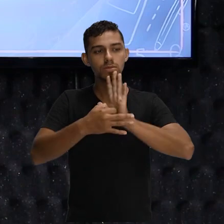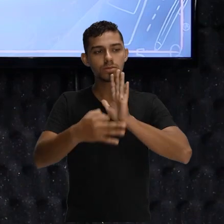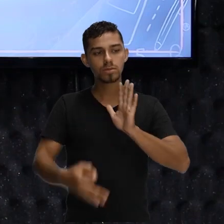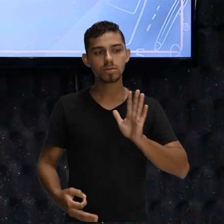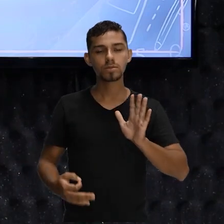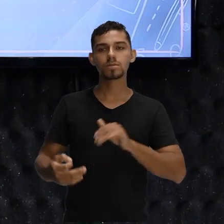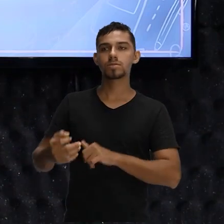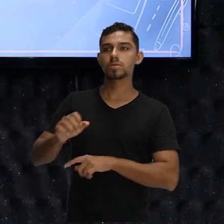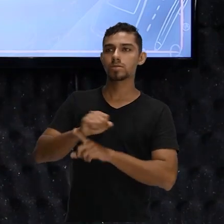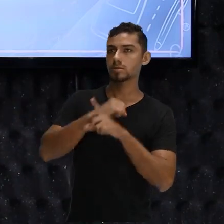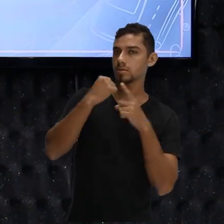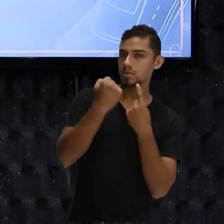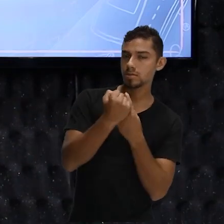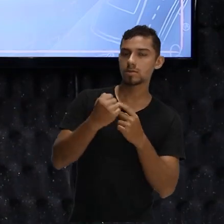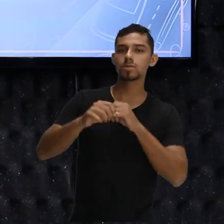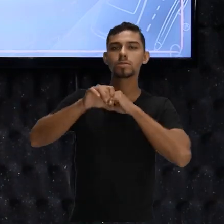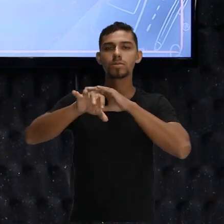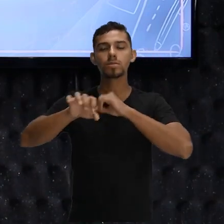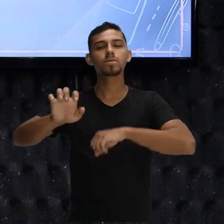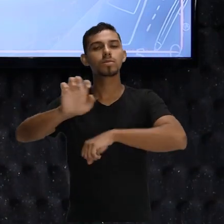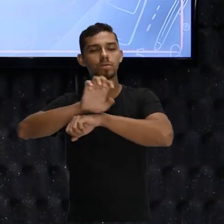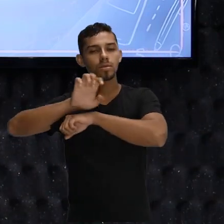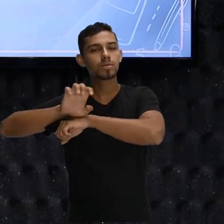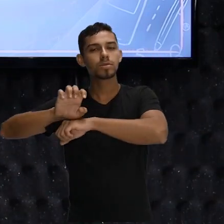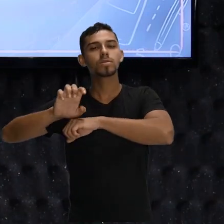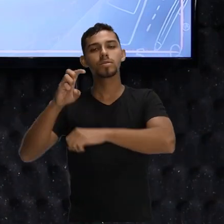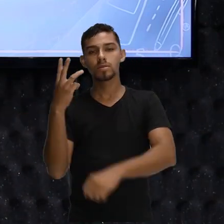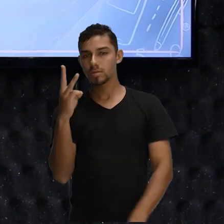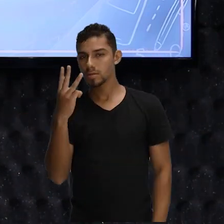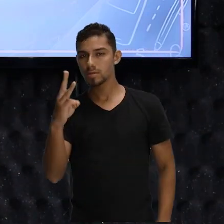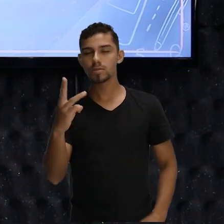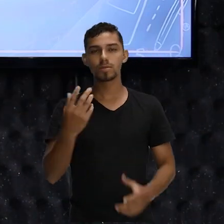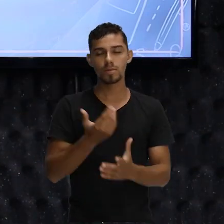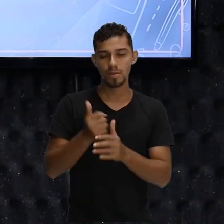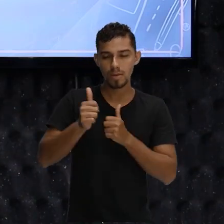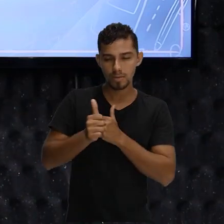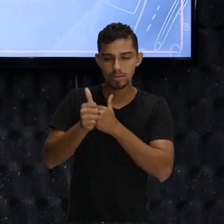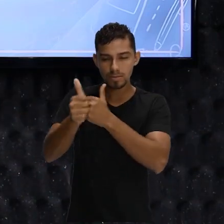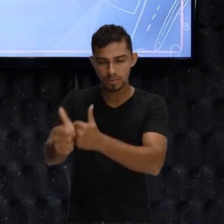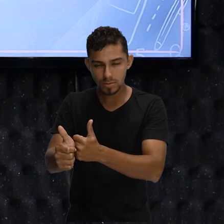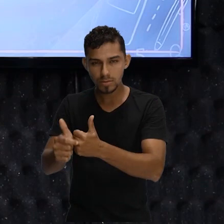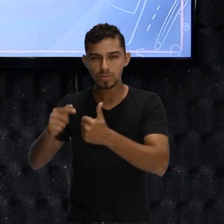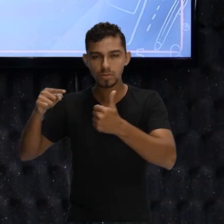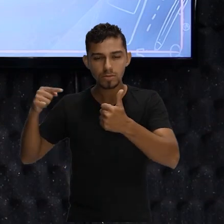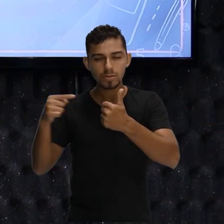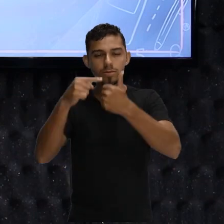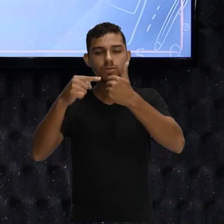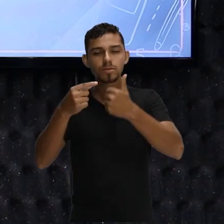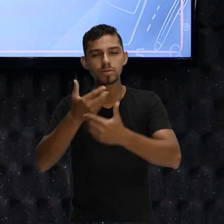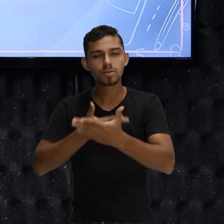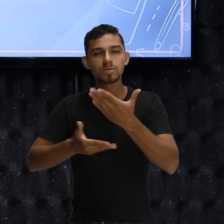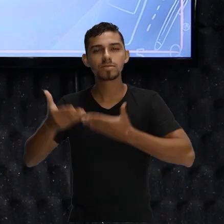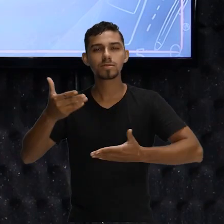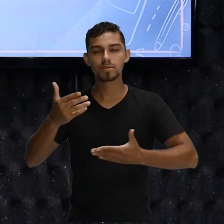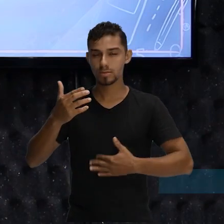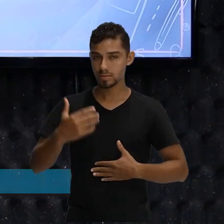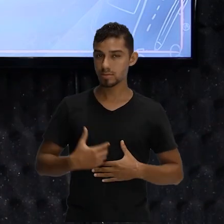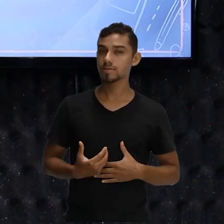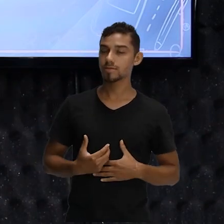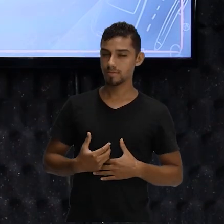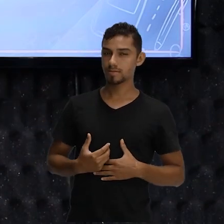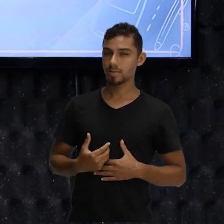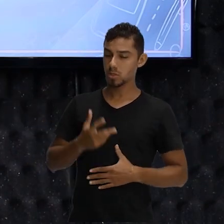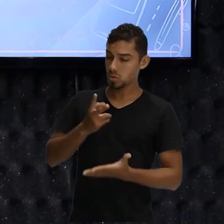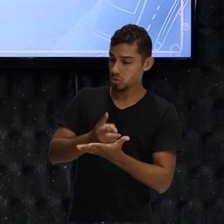também, tanto da Educação Maranhão quanto da plataforma Gonçalves Dias. Segue de pertinho nosso trabalho que você não vai se arrepender. Beleza?